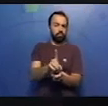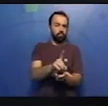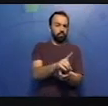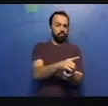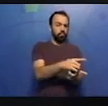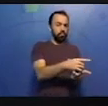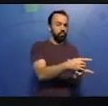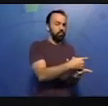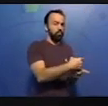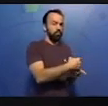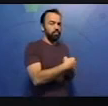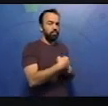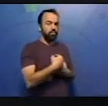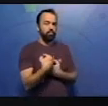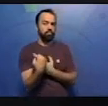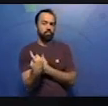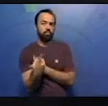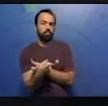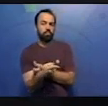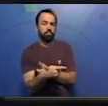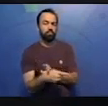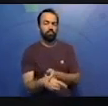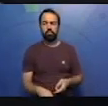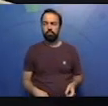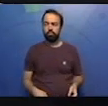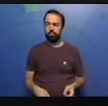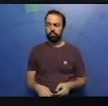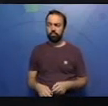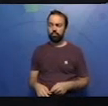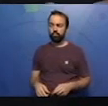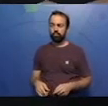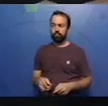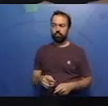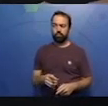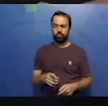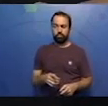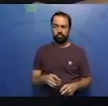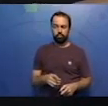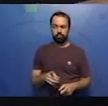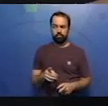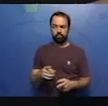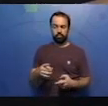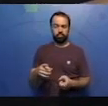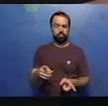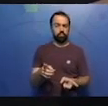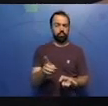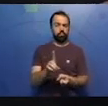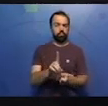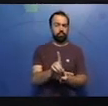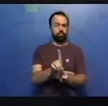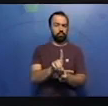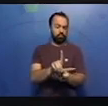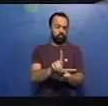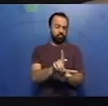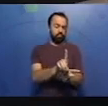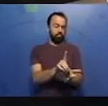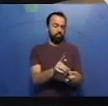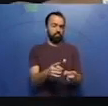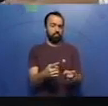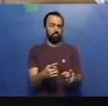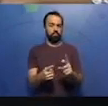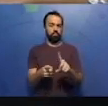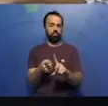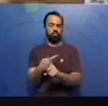passagem das horas. Olha aqui. Vendo? O sol vai fazendo com que haja sombra e